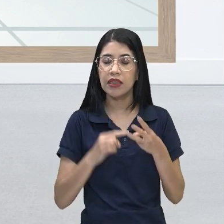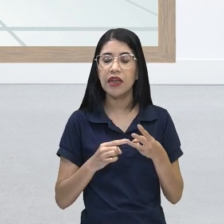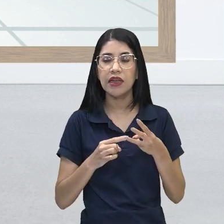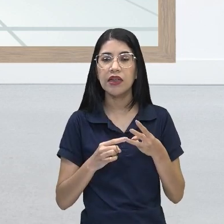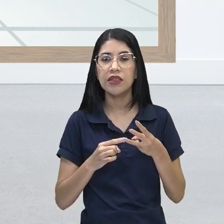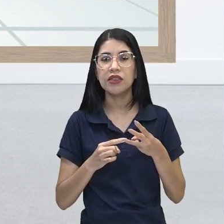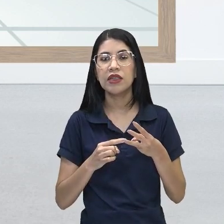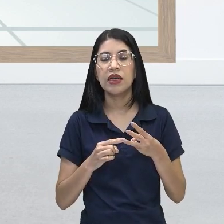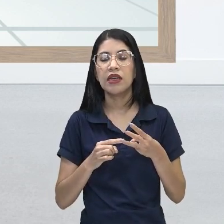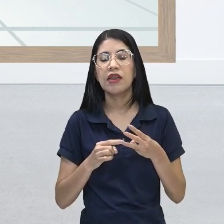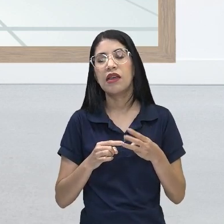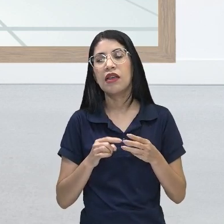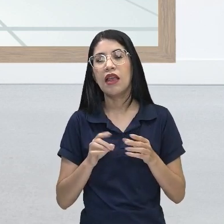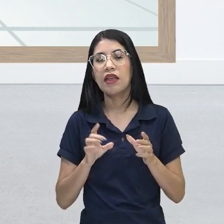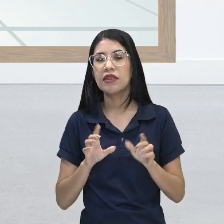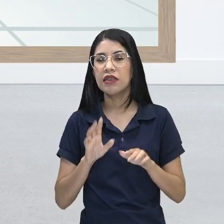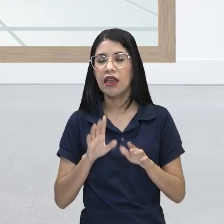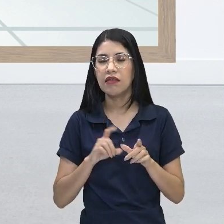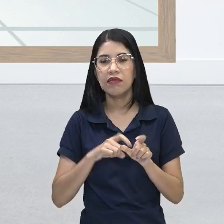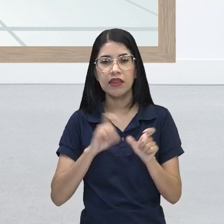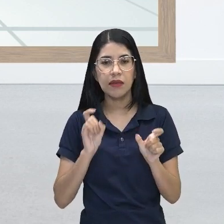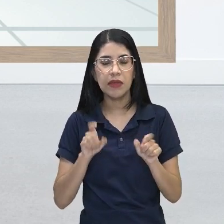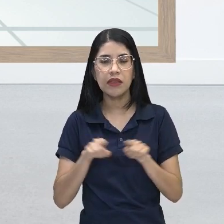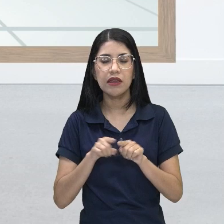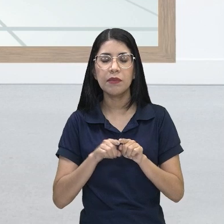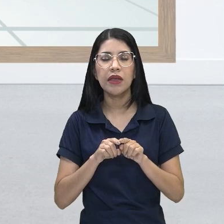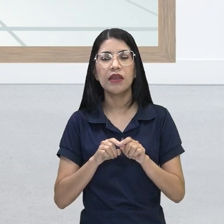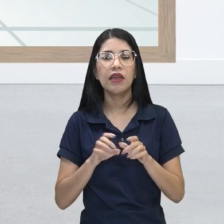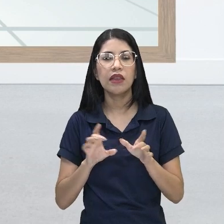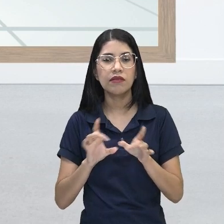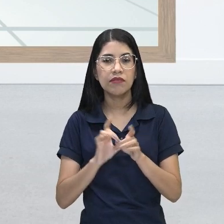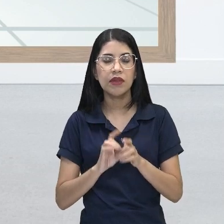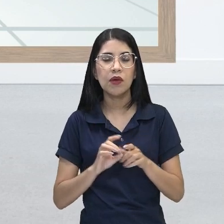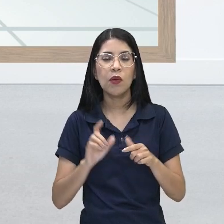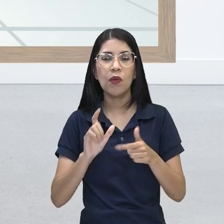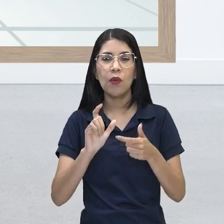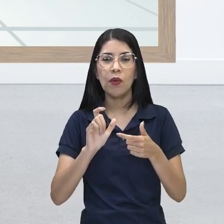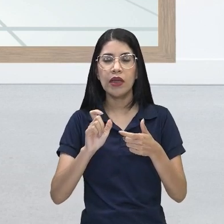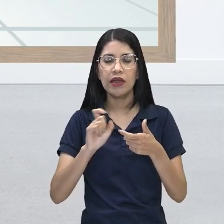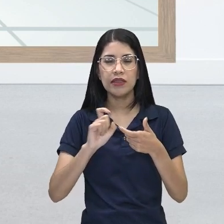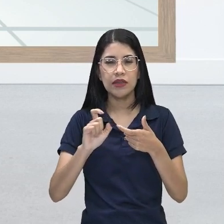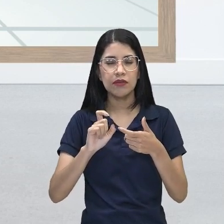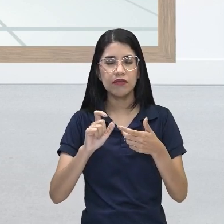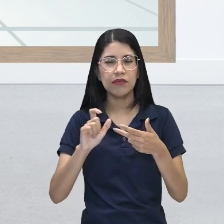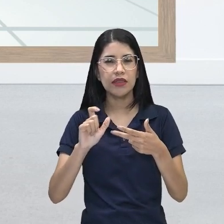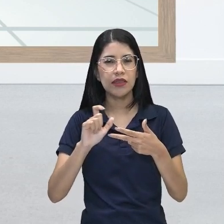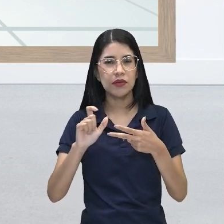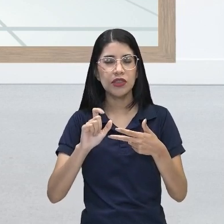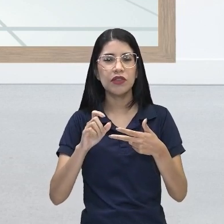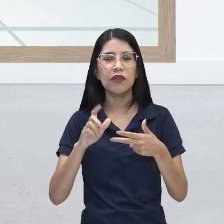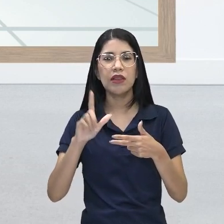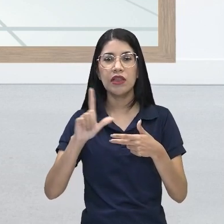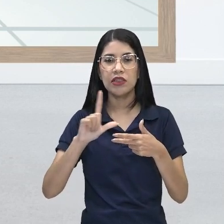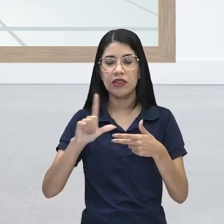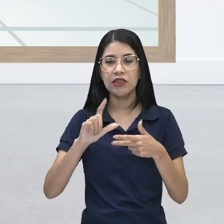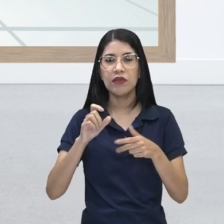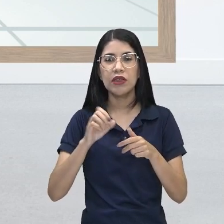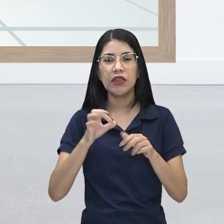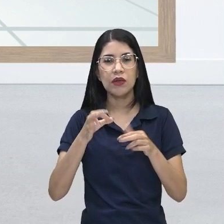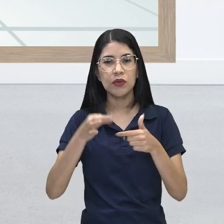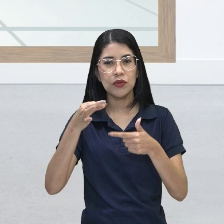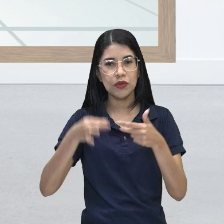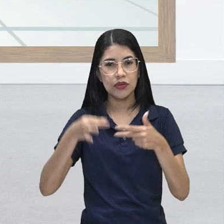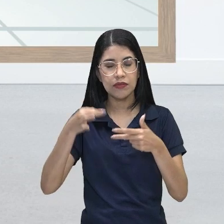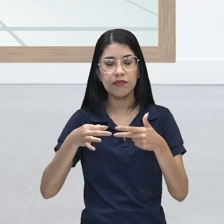esferas independentes e harmônicas: o executivo, o legislativo e o judiciário. Essa separação